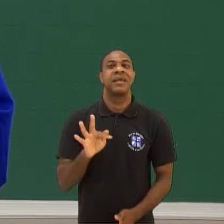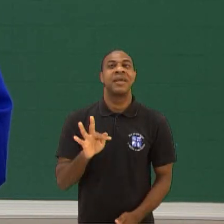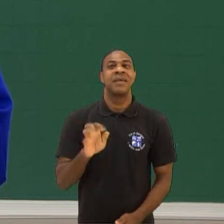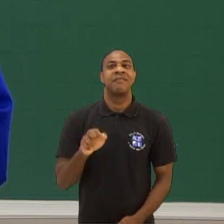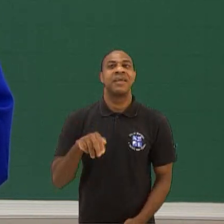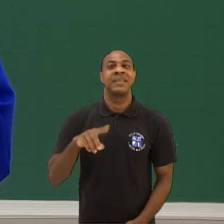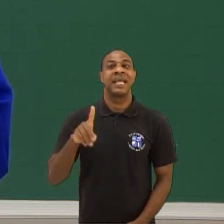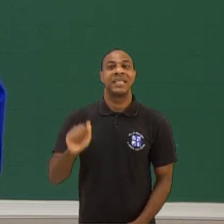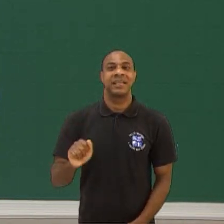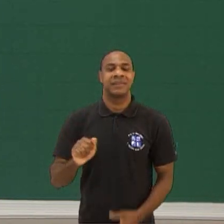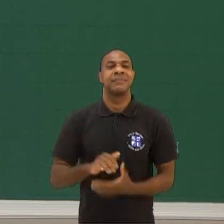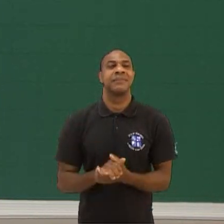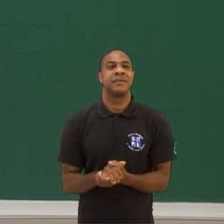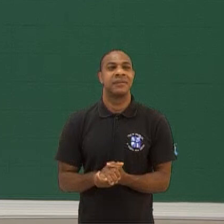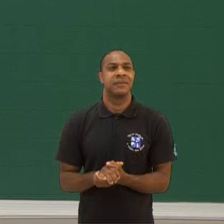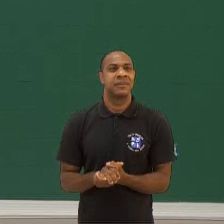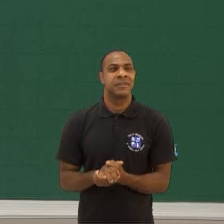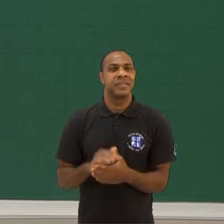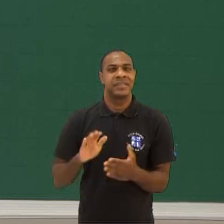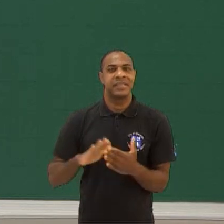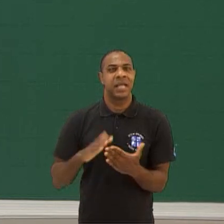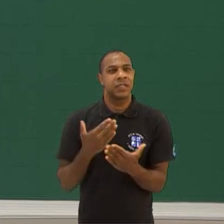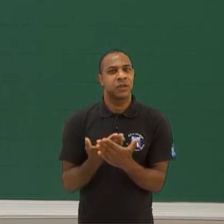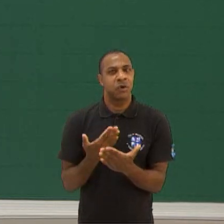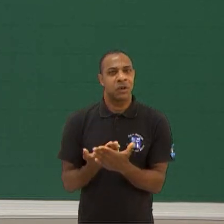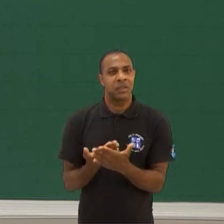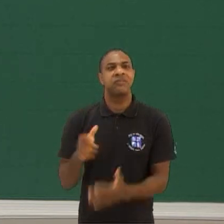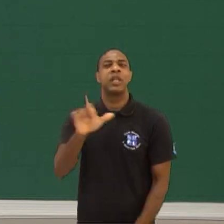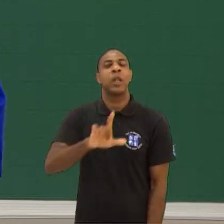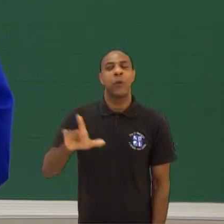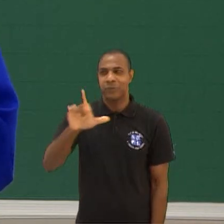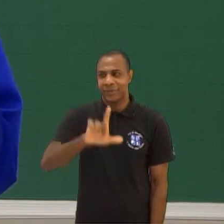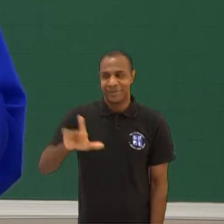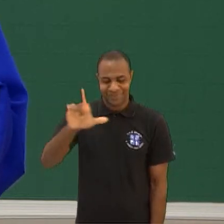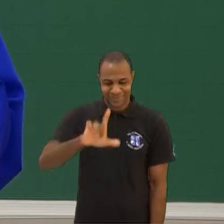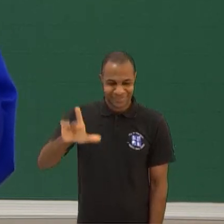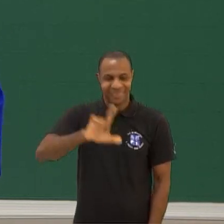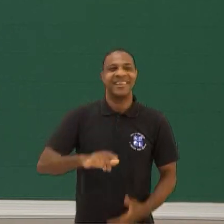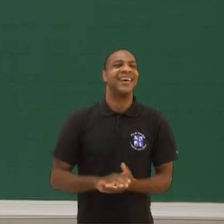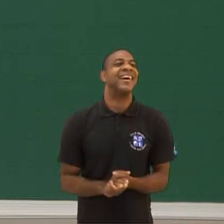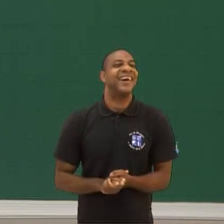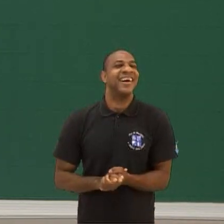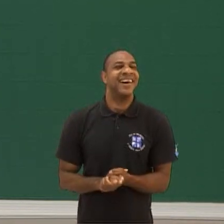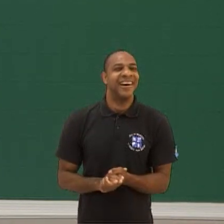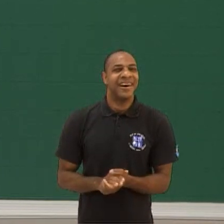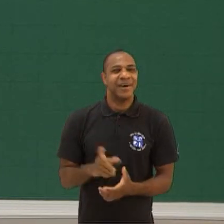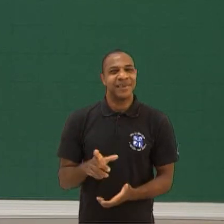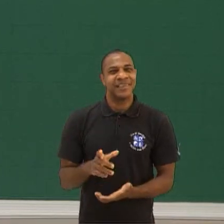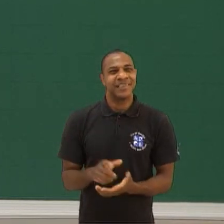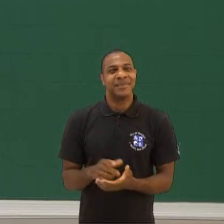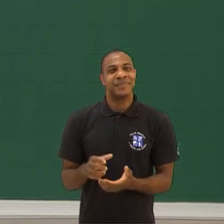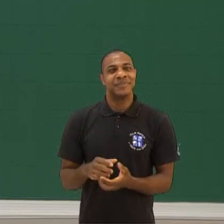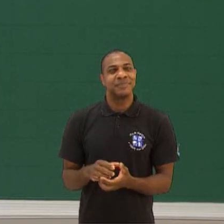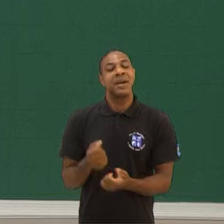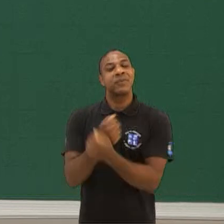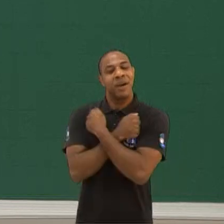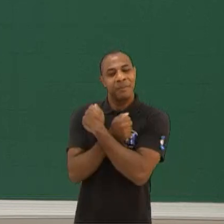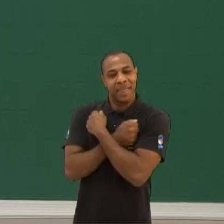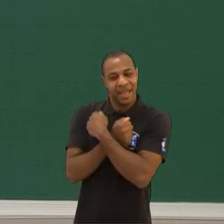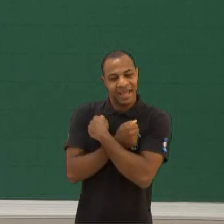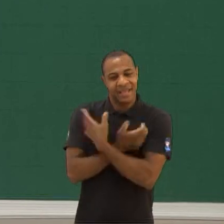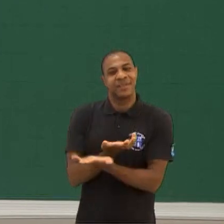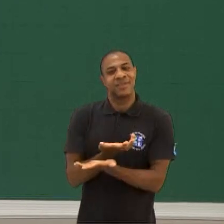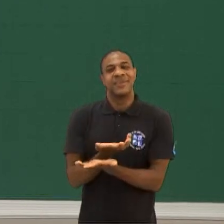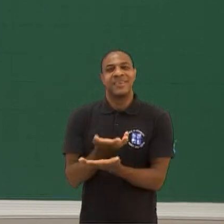Carvalho, do Colégio Estadual Doutor Fernando de Barros, de Londrina. Rafael Vinícius, manda um salve para o Colégio Estadual São